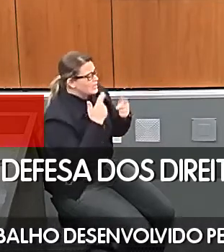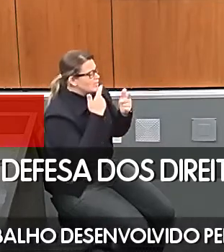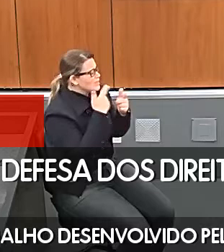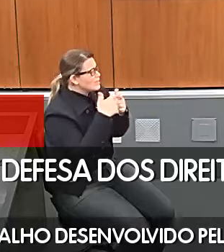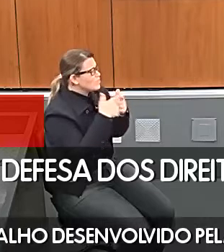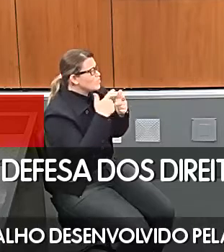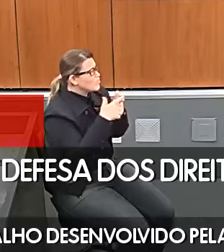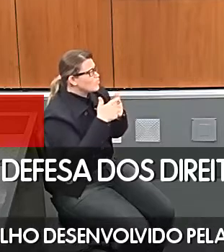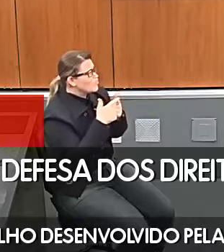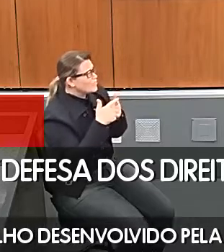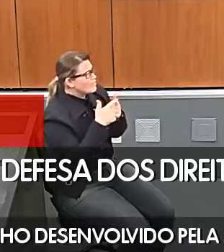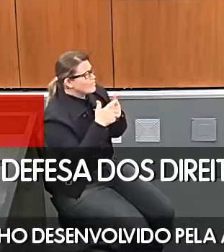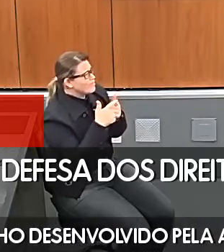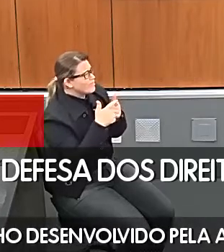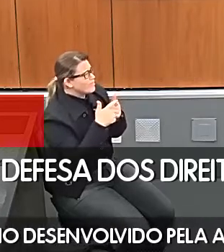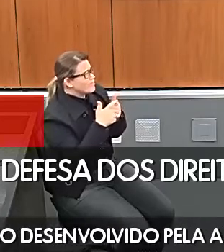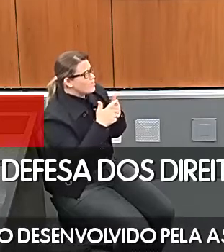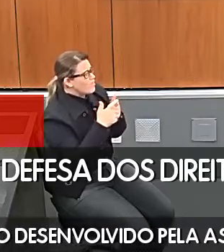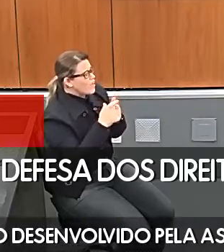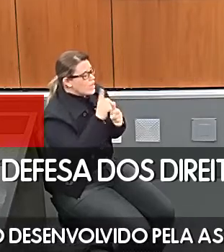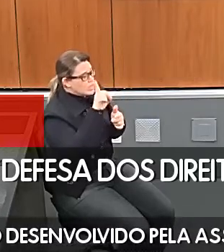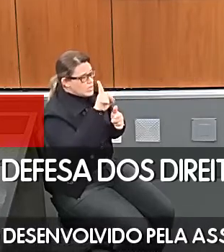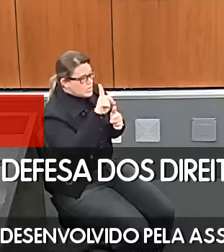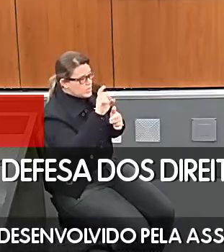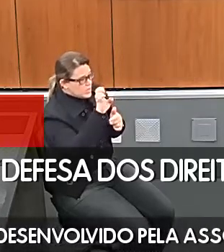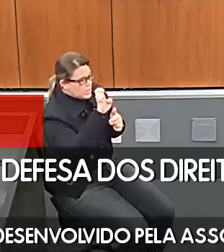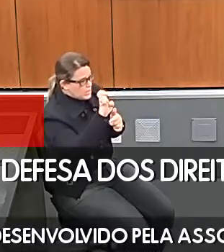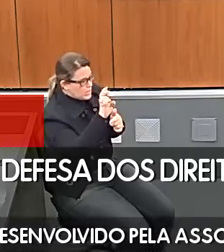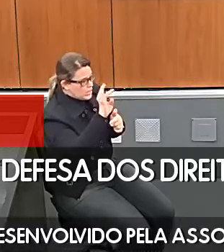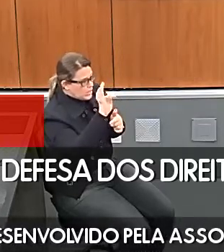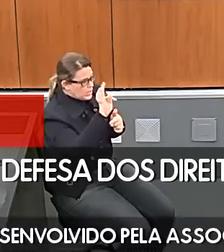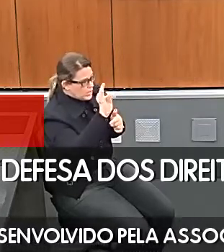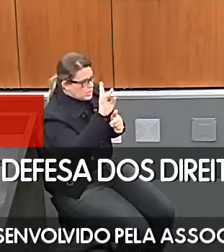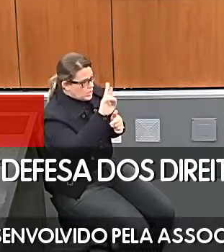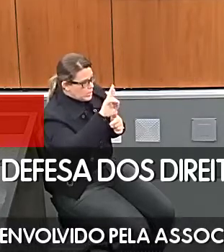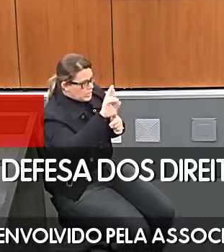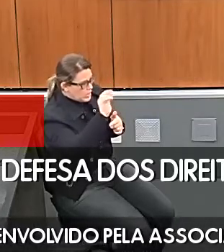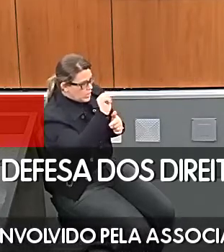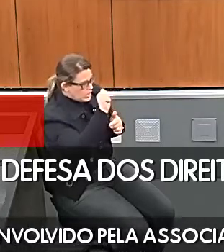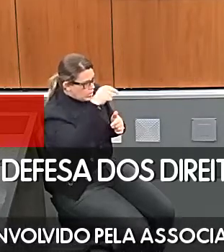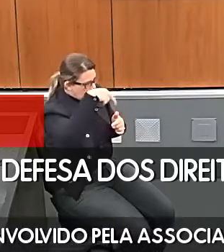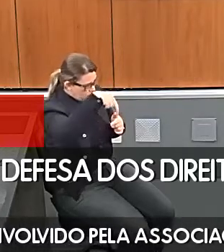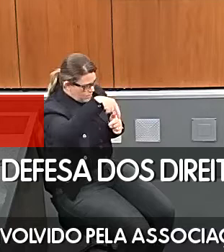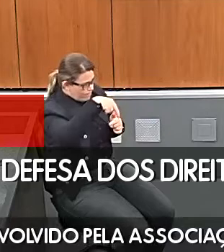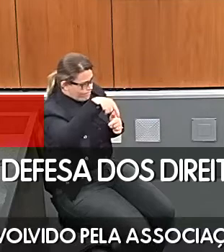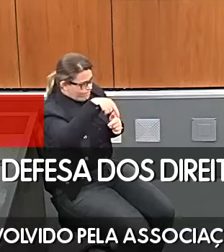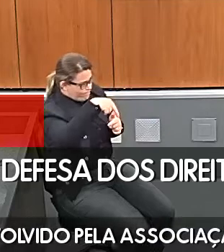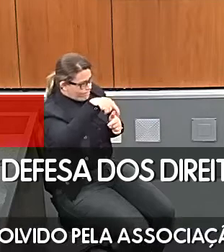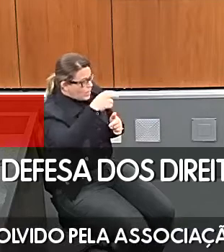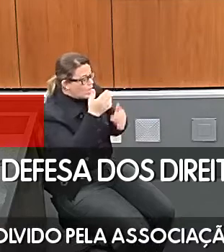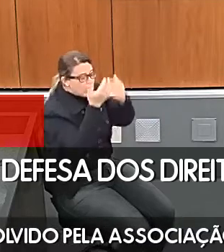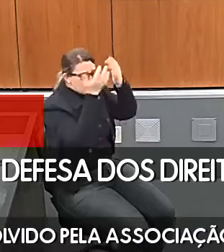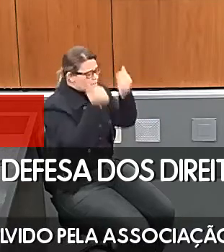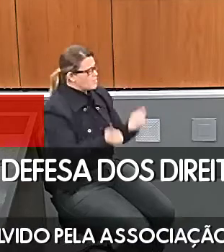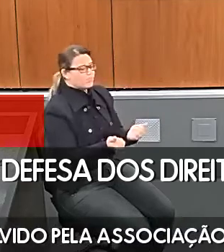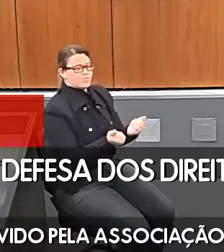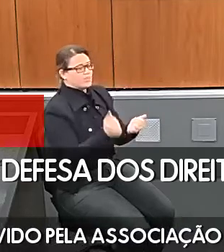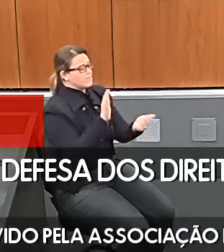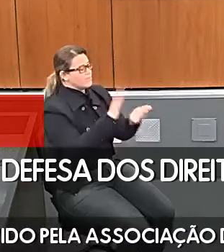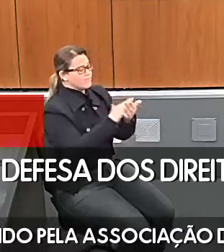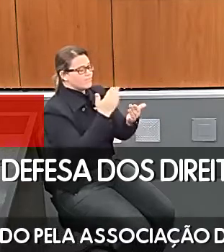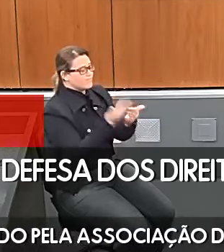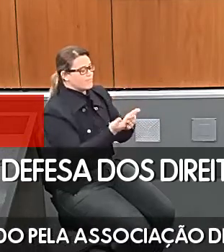outras cidades. O DETRAN não admite que o surdo faça a prova com intérprete de